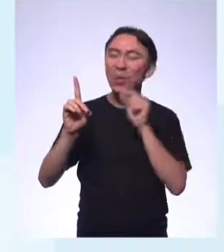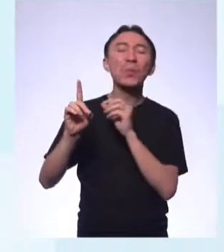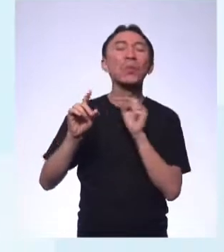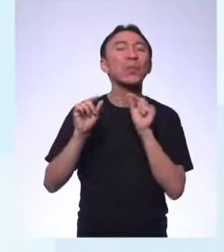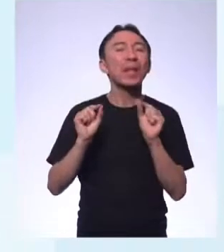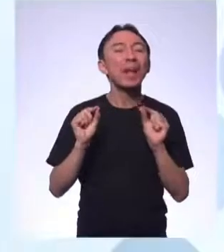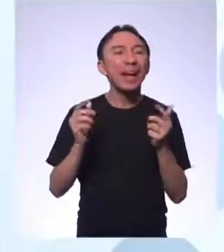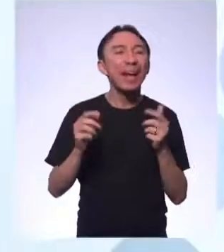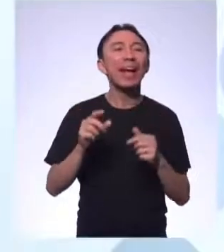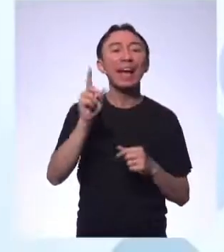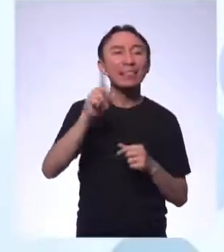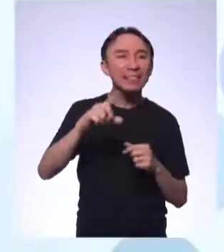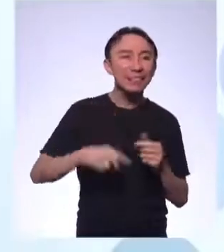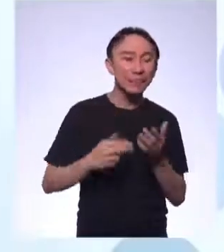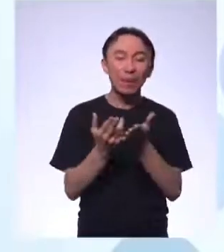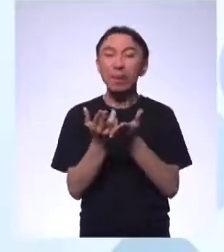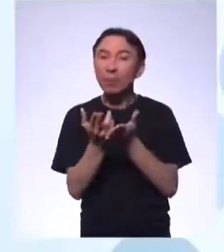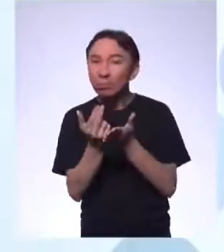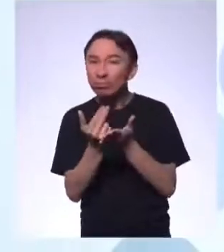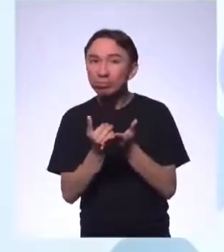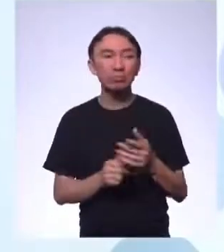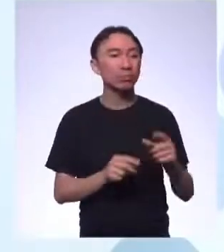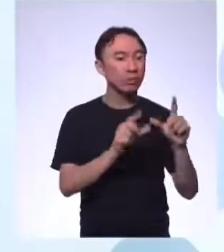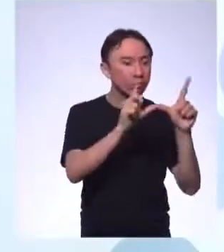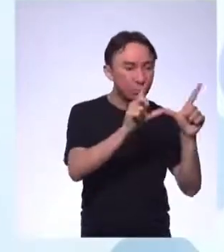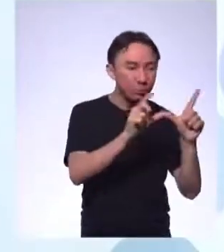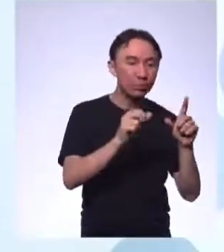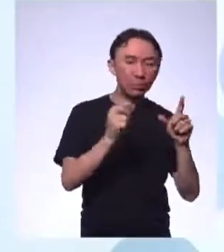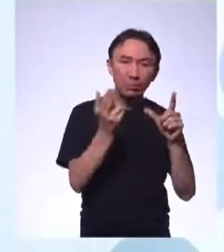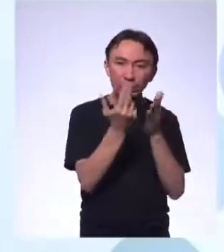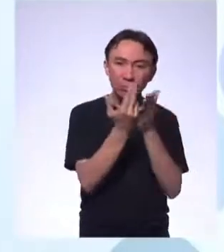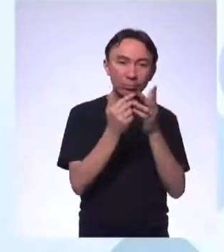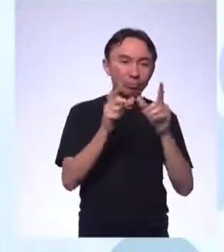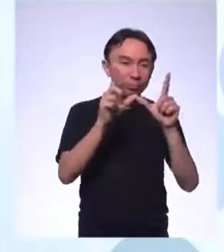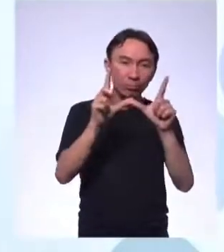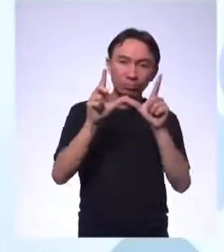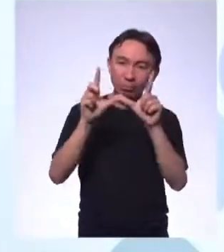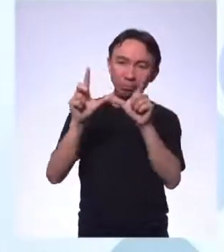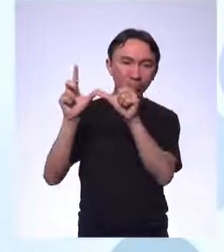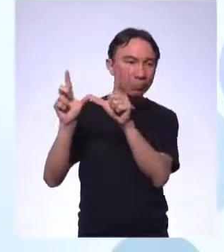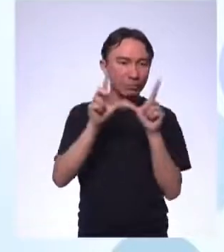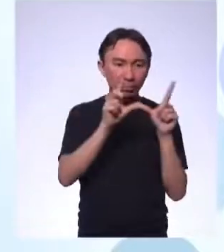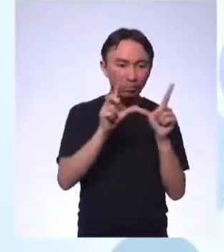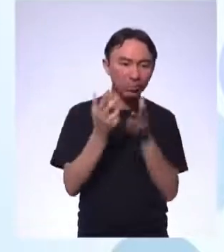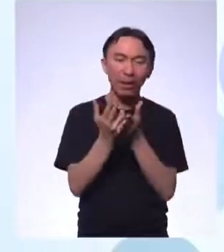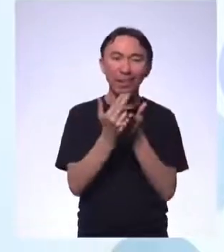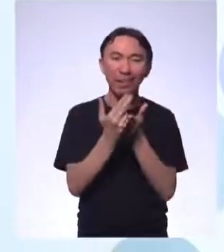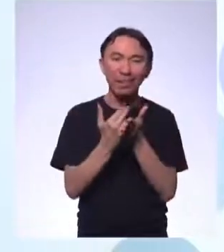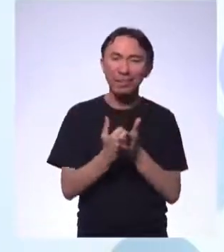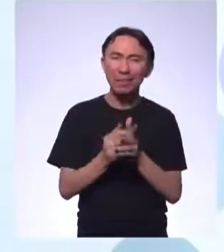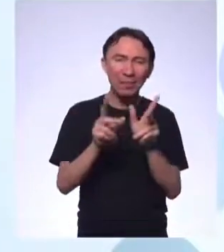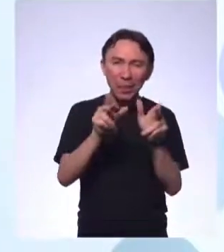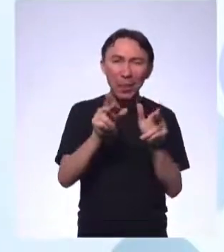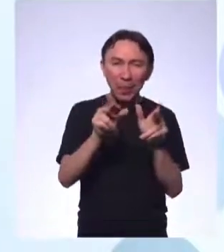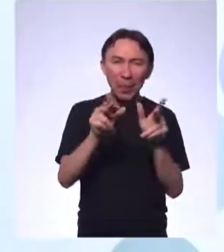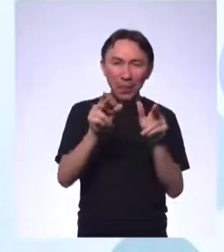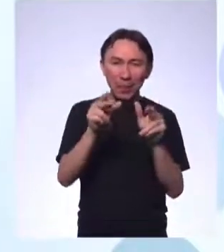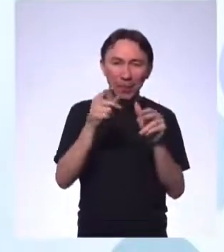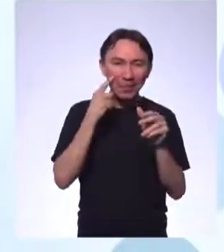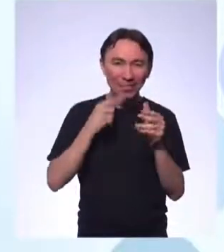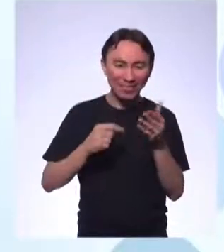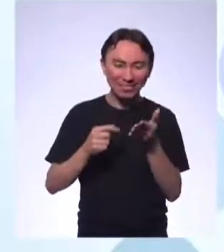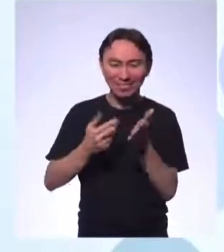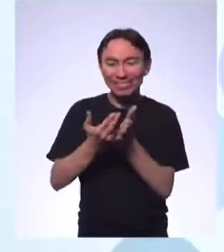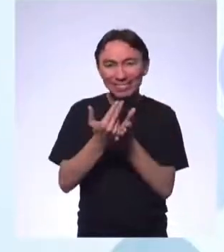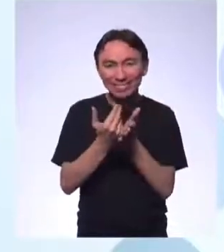é justamente essa questão, né, de você pegar e você desenhar quadro a quadro, cena a cena, como se fosse, né, uma historinha em quadrinhos, o